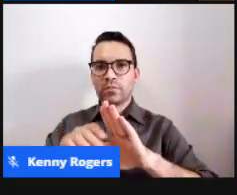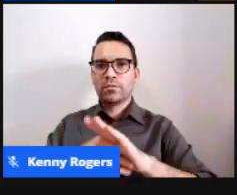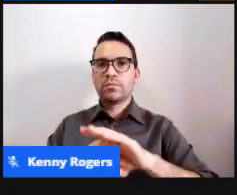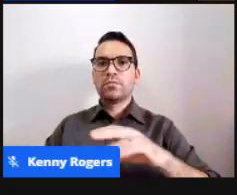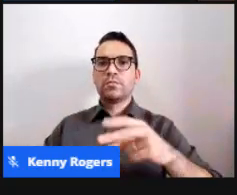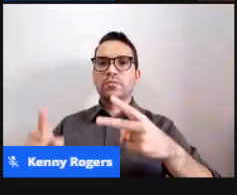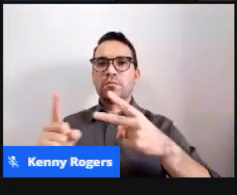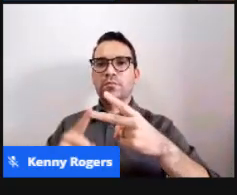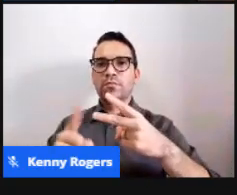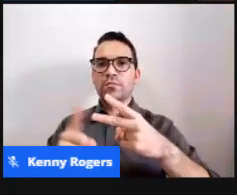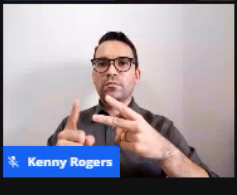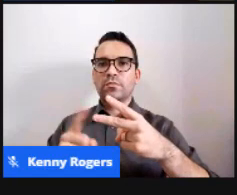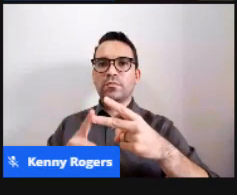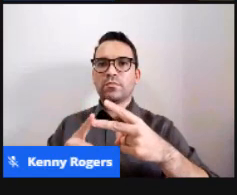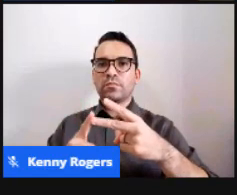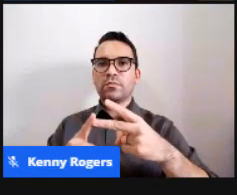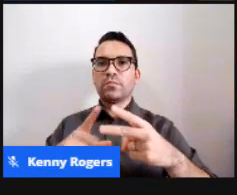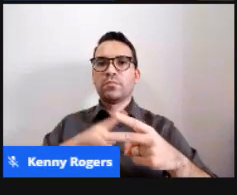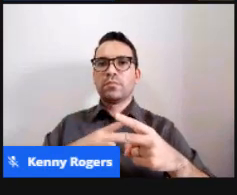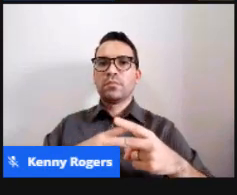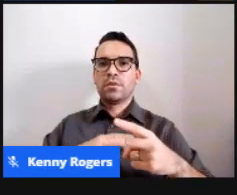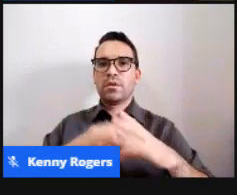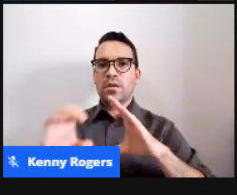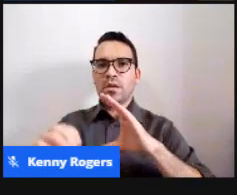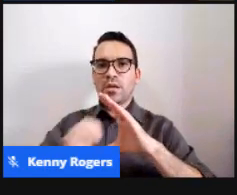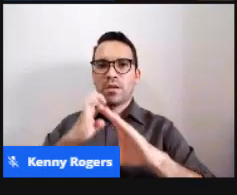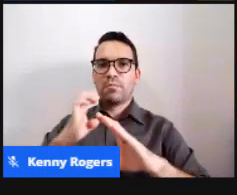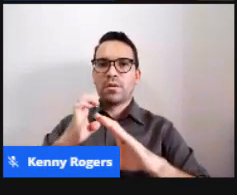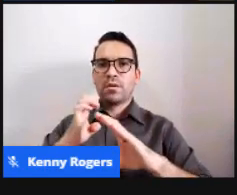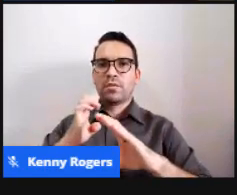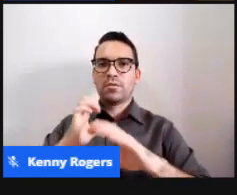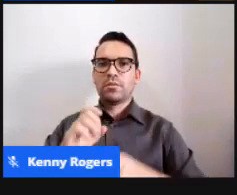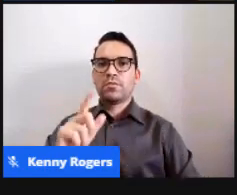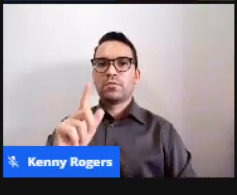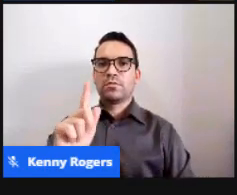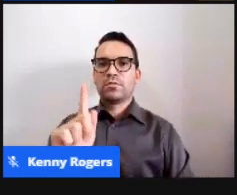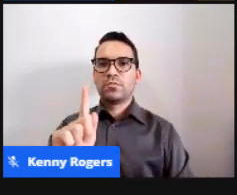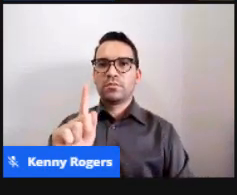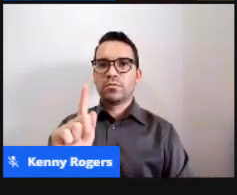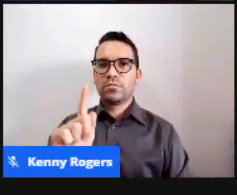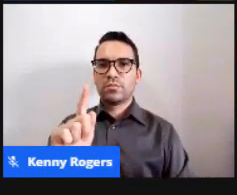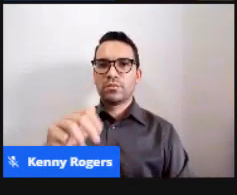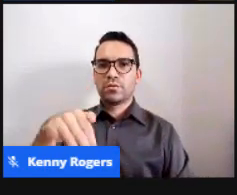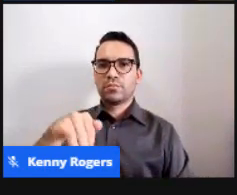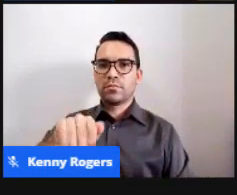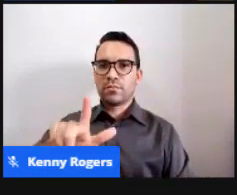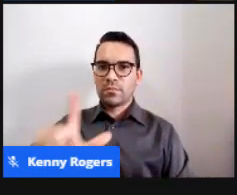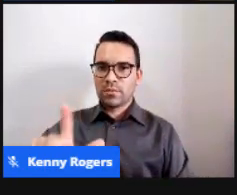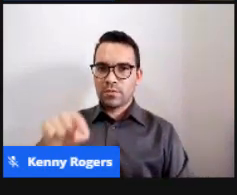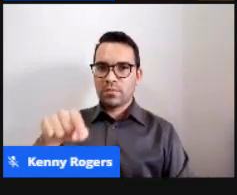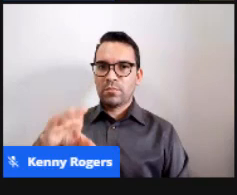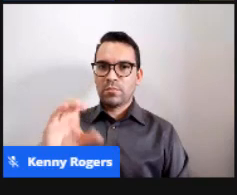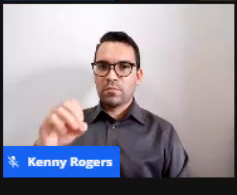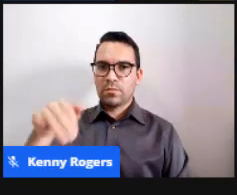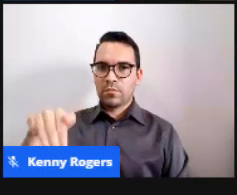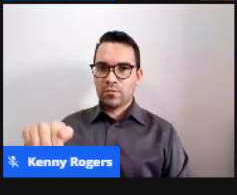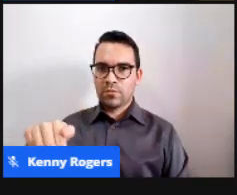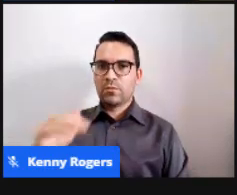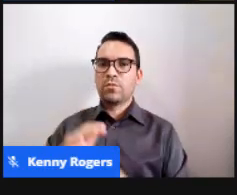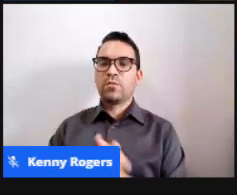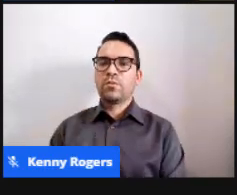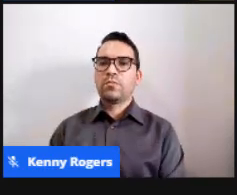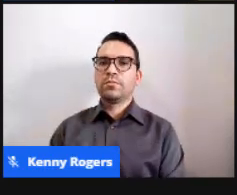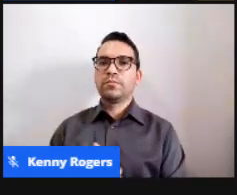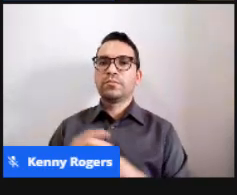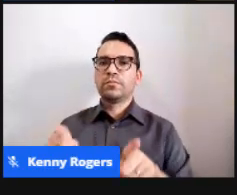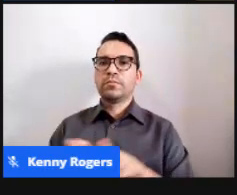geomorena.blogspot.com, que vocês têm os documentos oficiais. Então, o nosso referencial curricular e o emergencial também estará lá. Né?